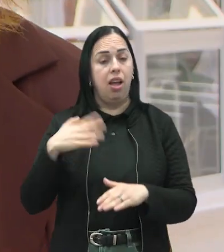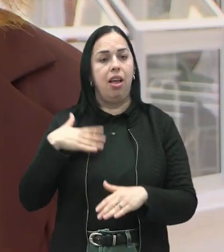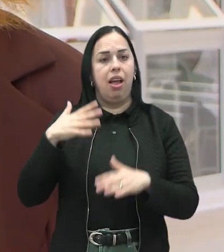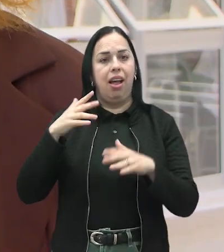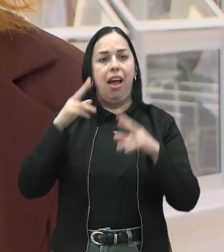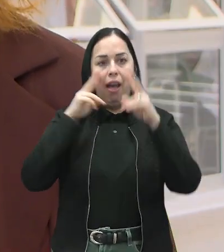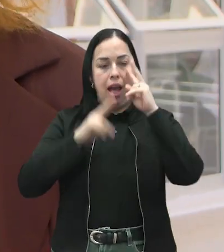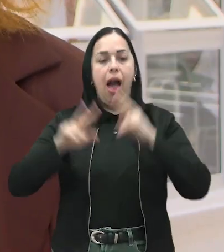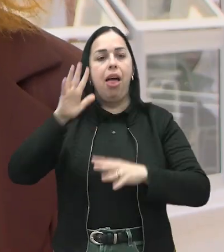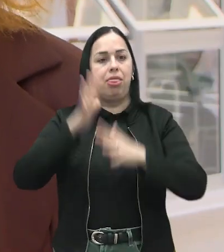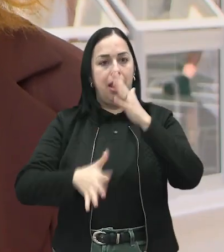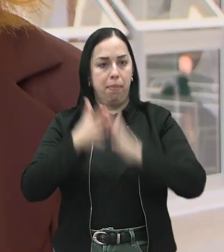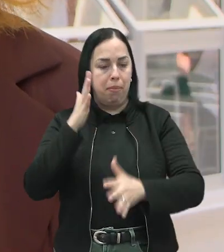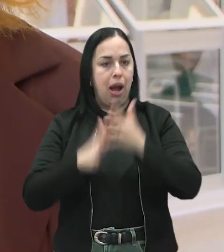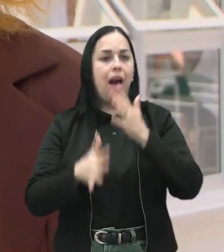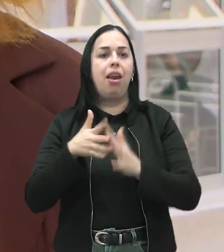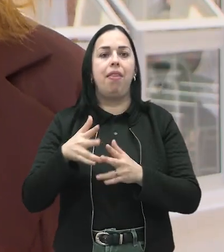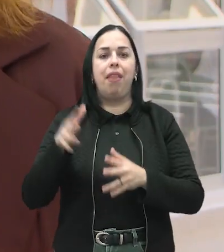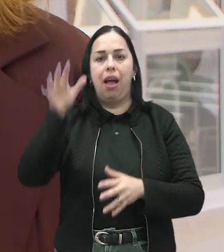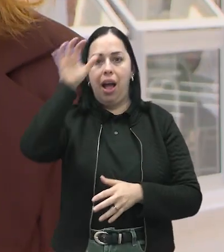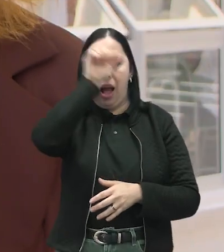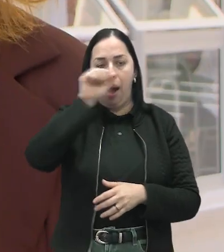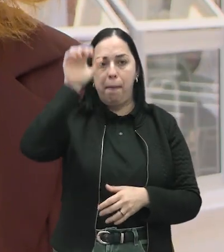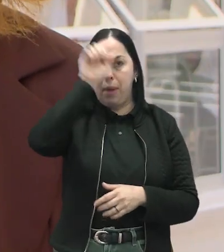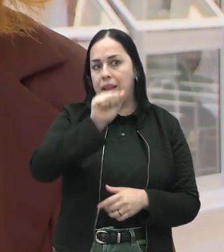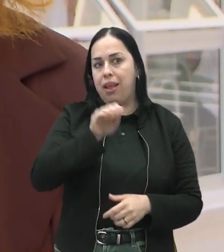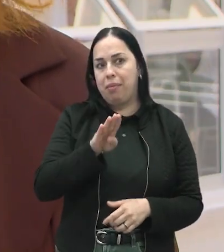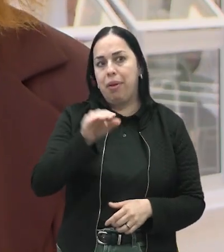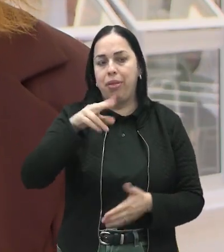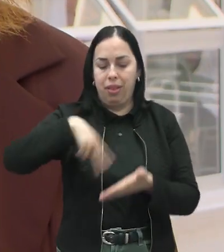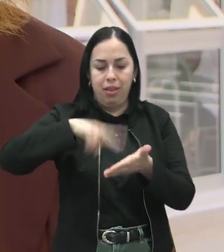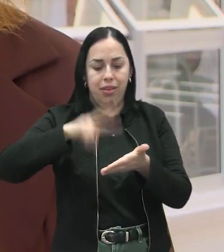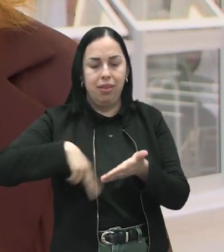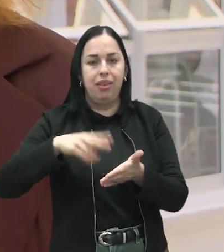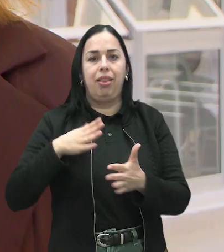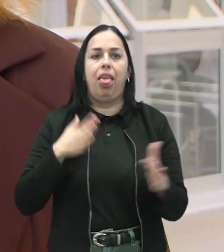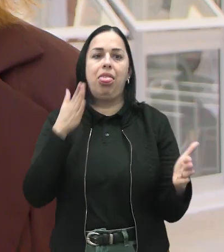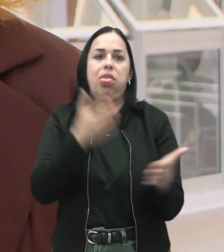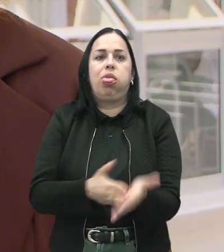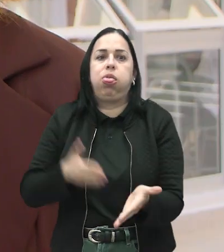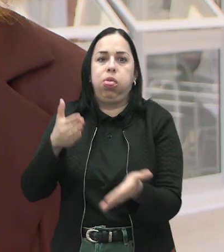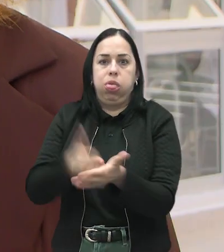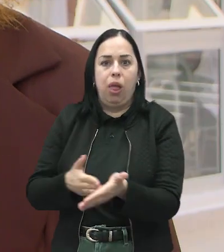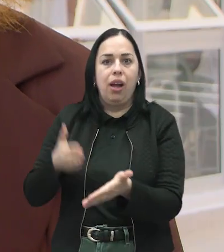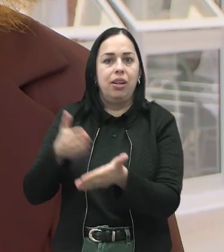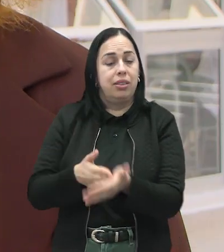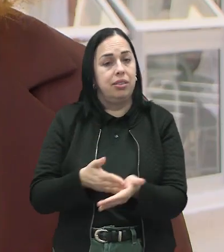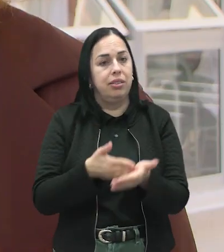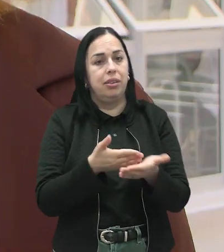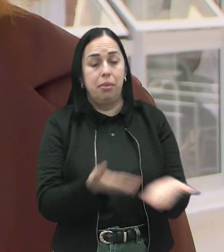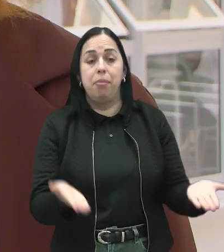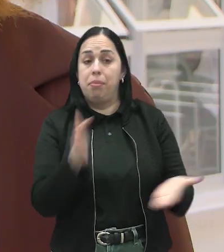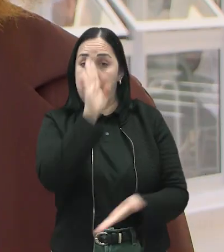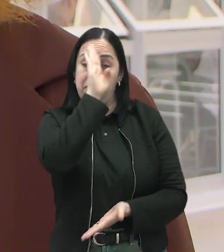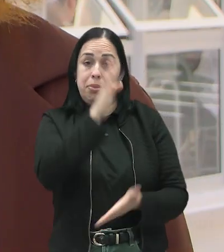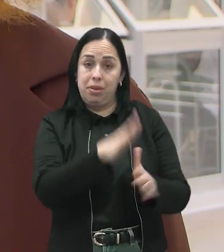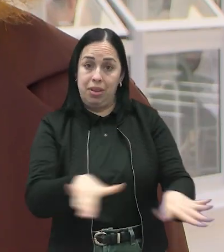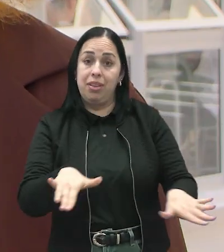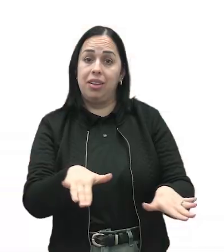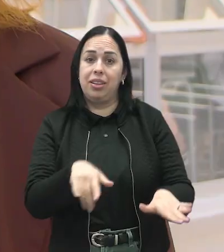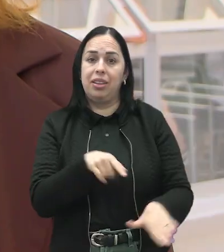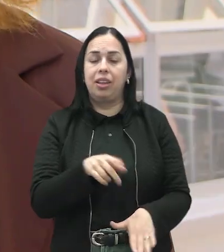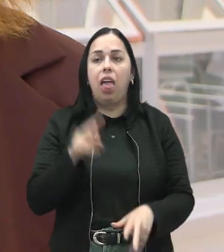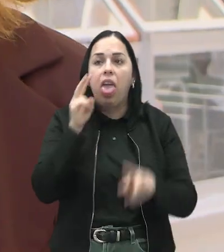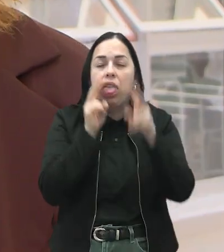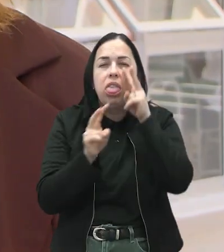na alfabetização. Essa dificuldade, essa barreira, né, que pode acontecer com essas crianças